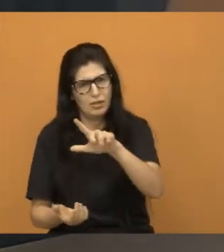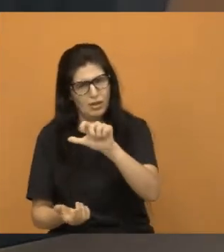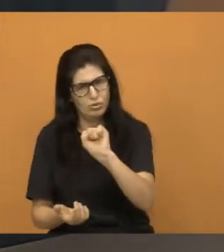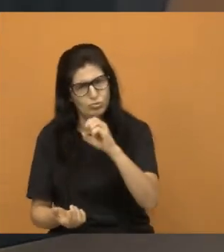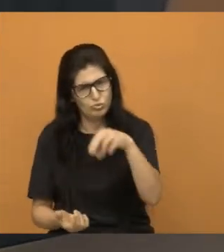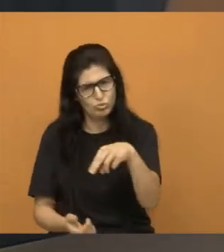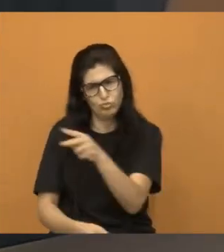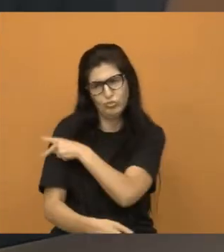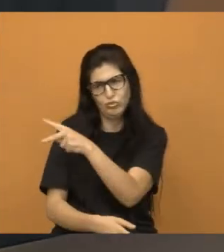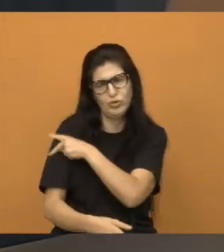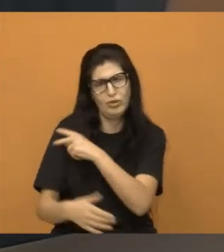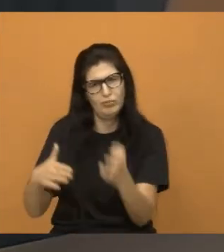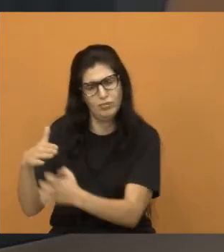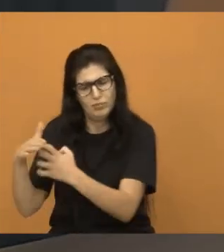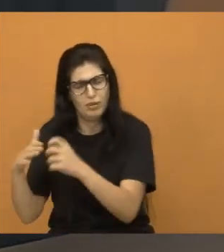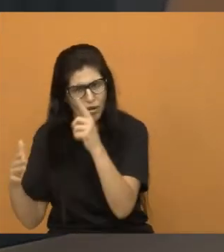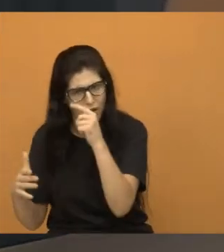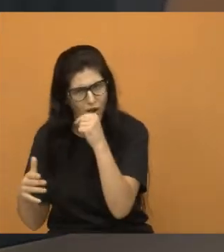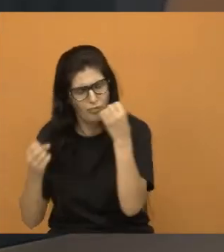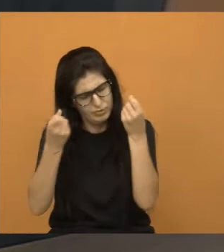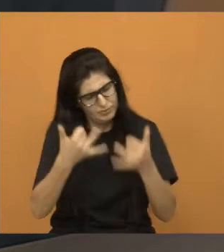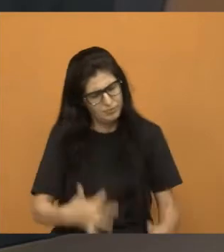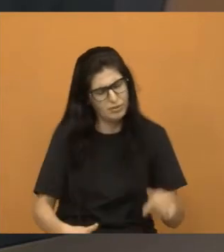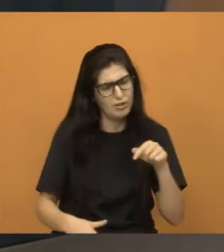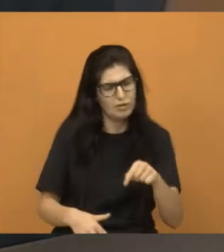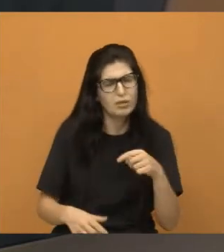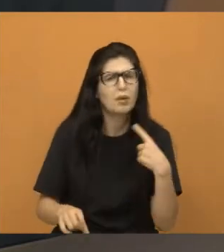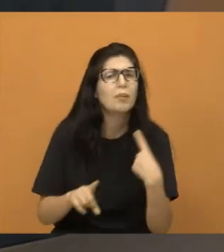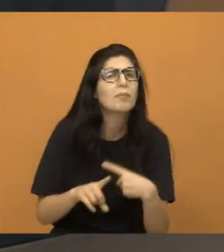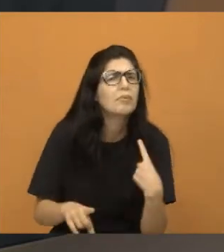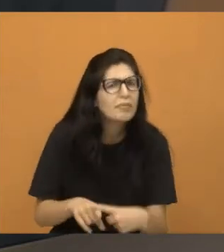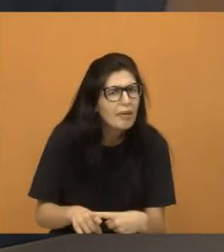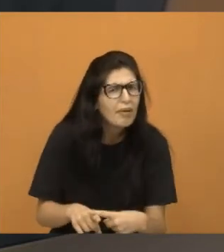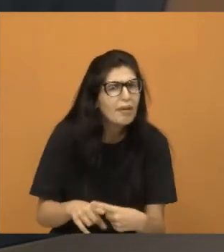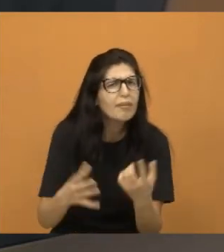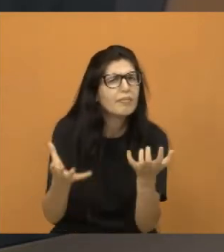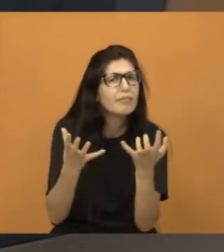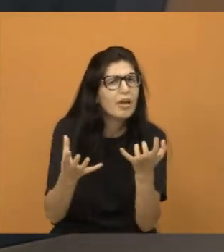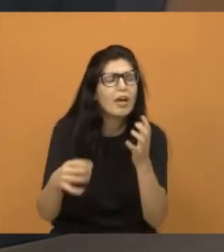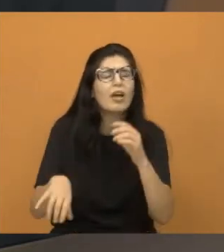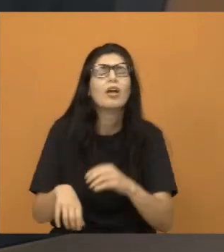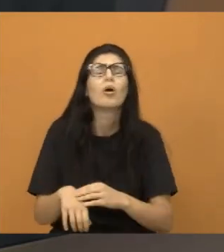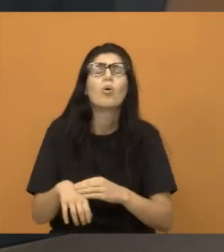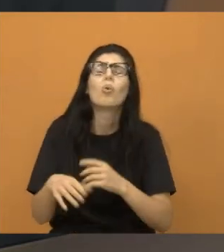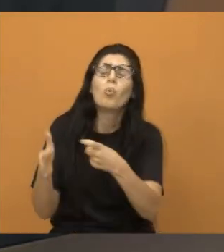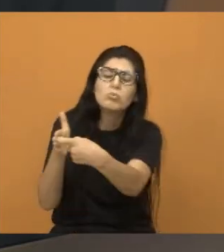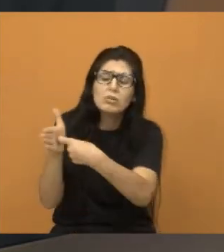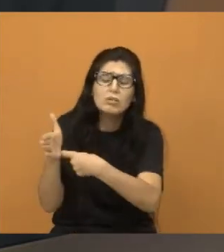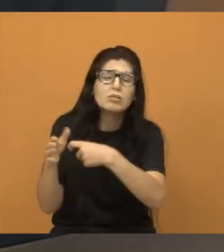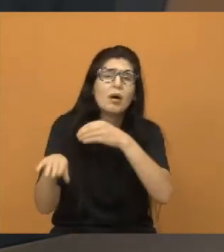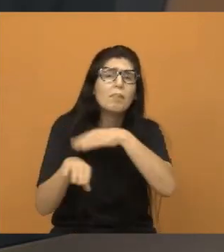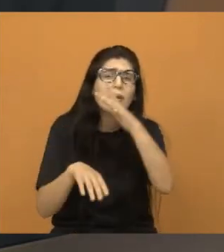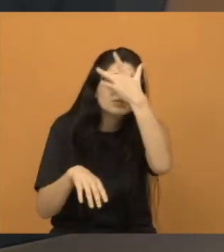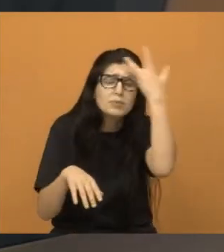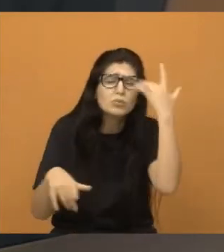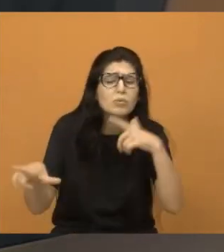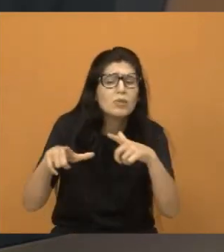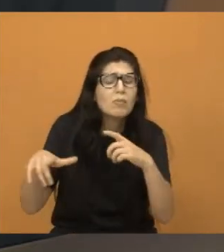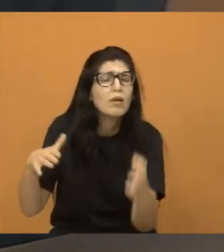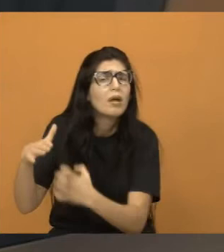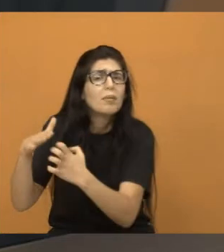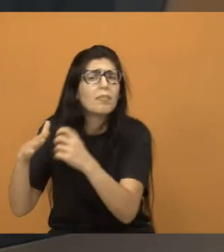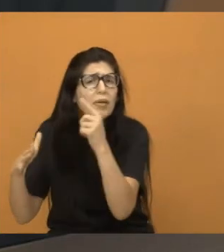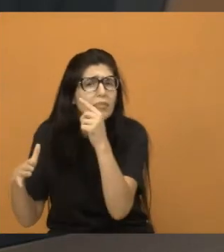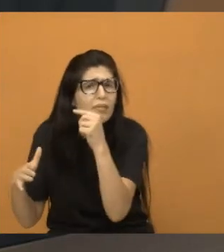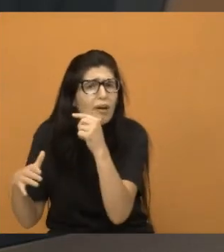para a gente a importância desses cargos. E acho que a gente poderia adiar esse projeto, como não foi possível, eu não me